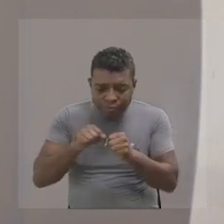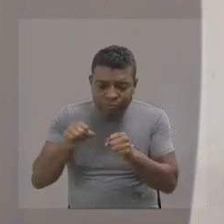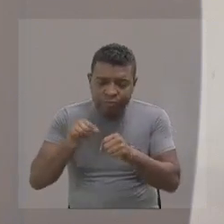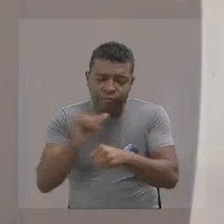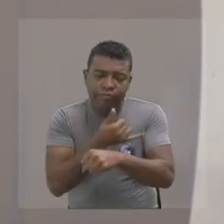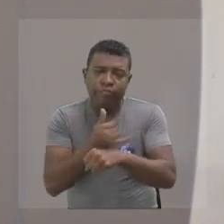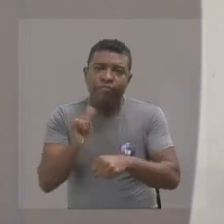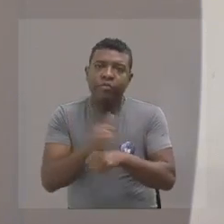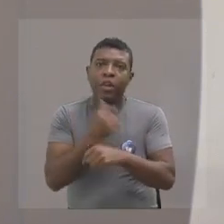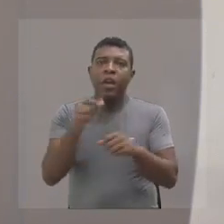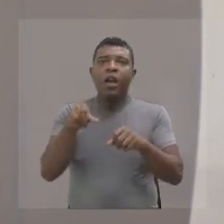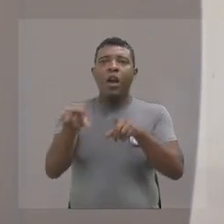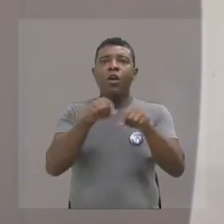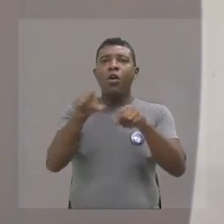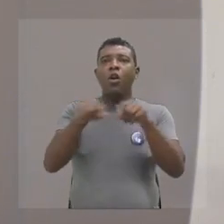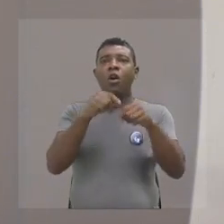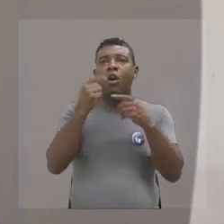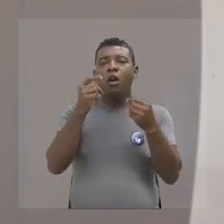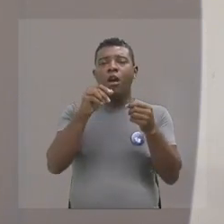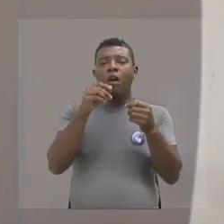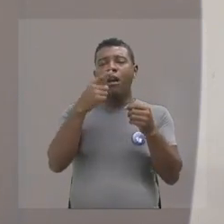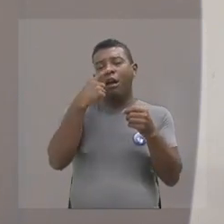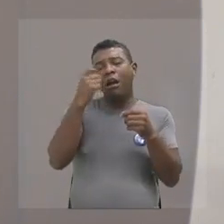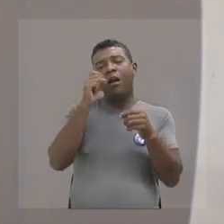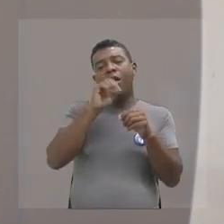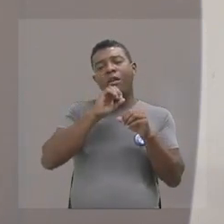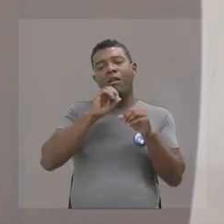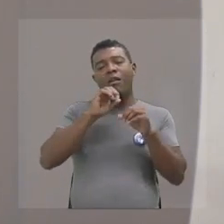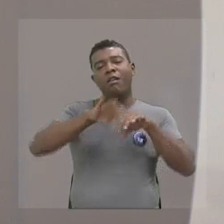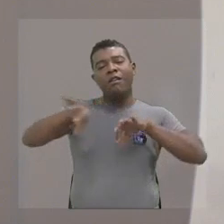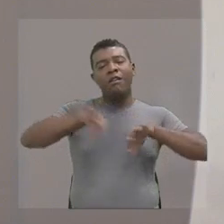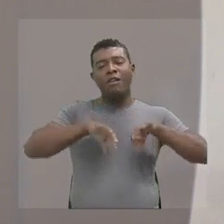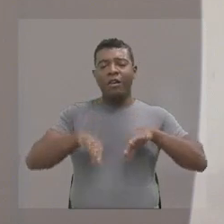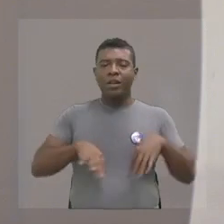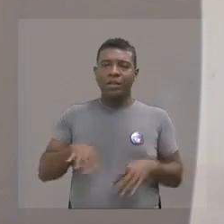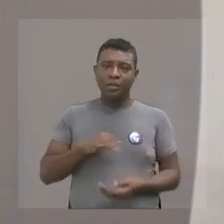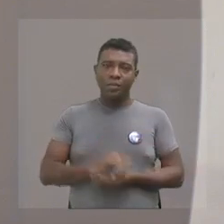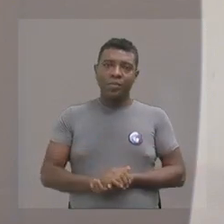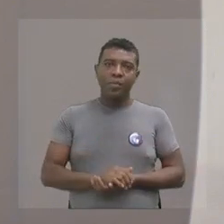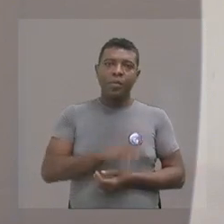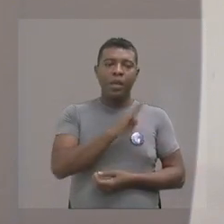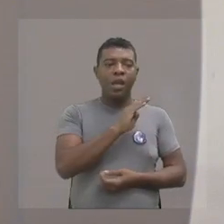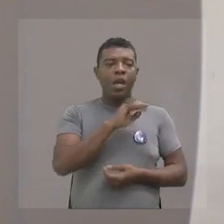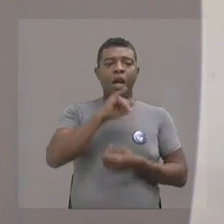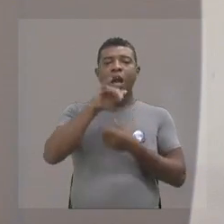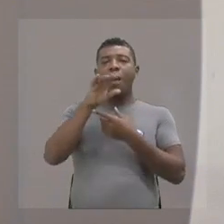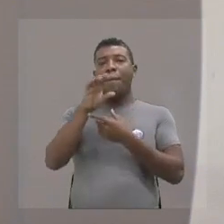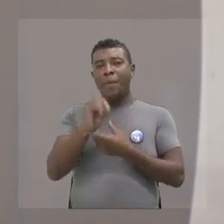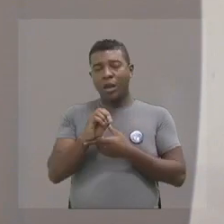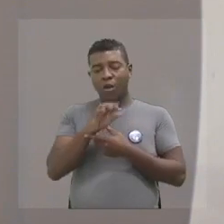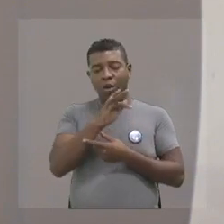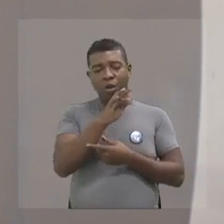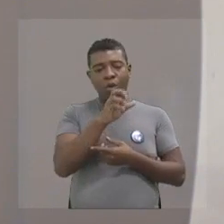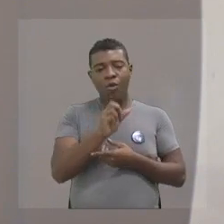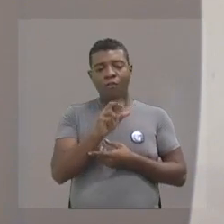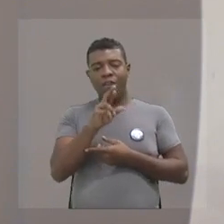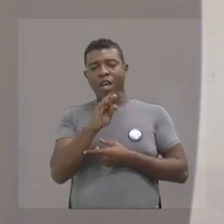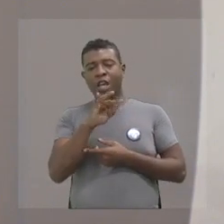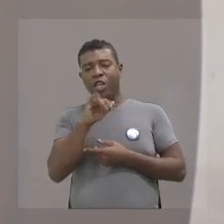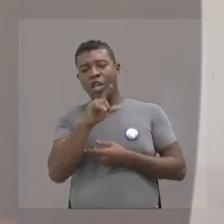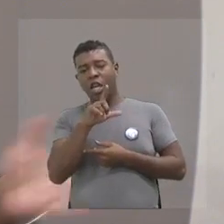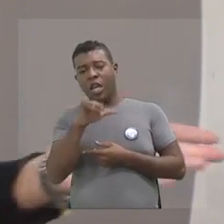bem sobre biofertilizantes deputado eu de fato também entendo que é um tema absolutamente